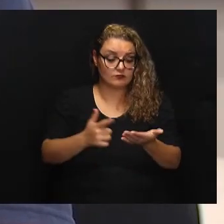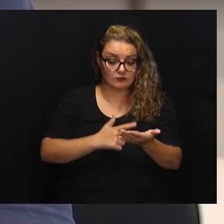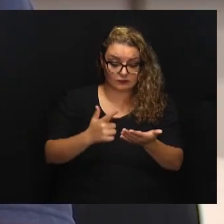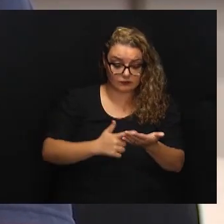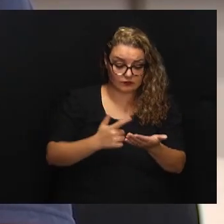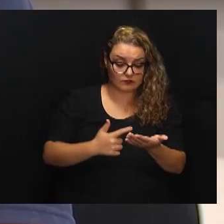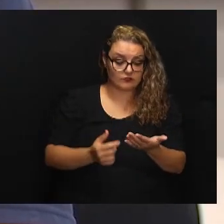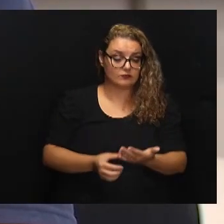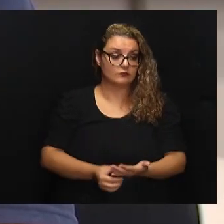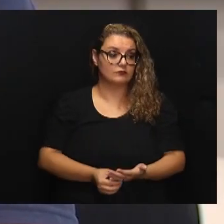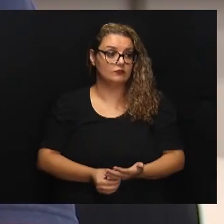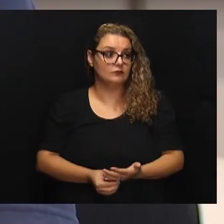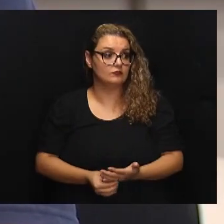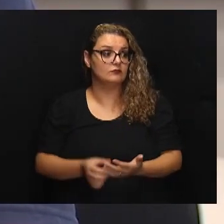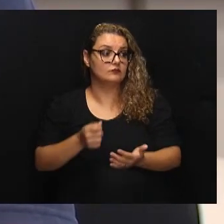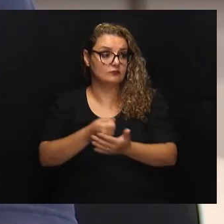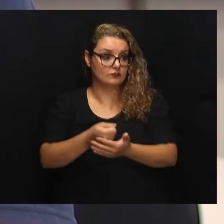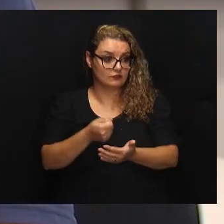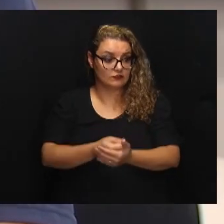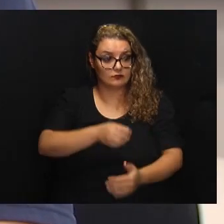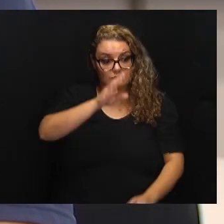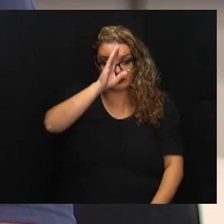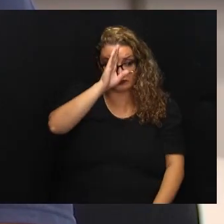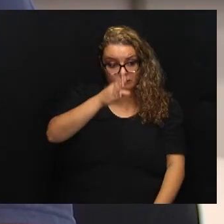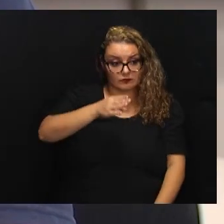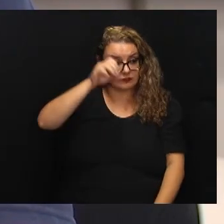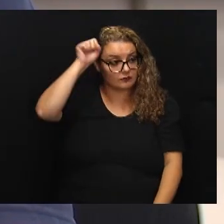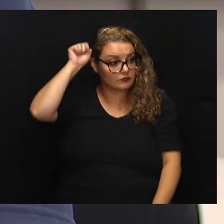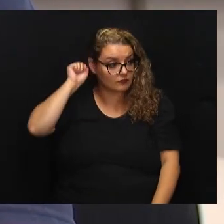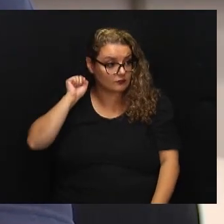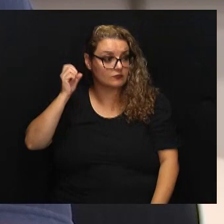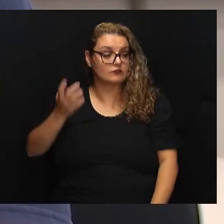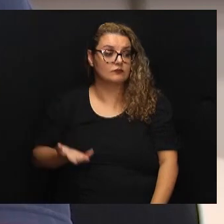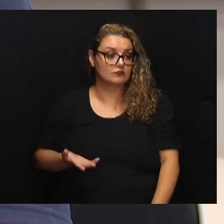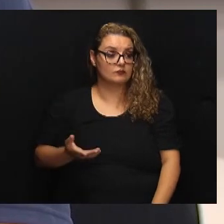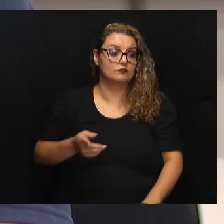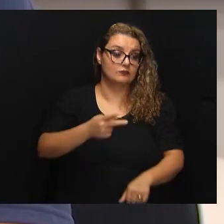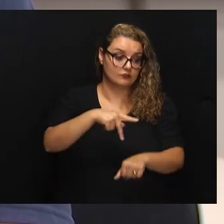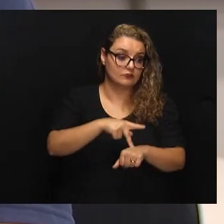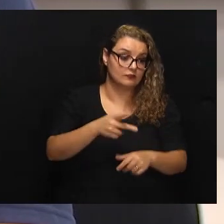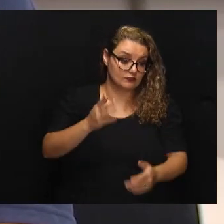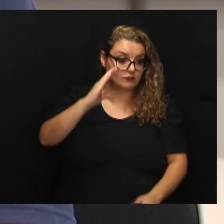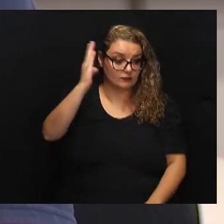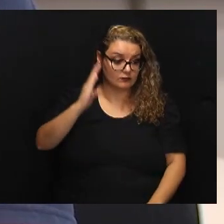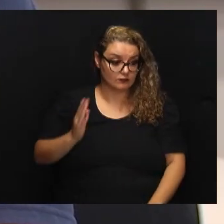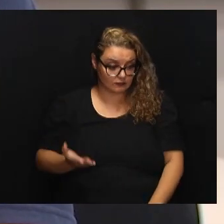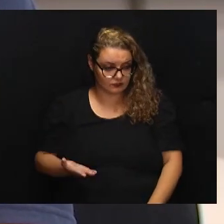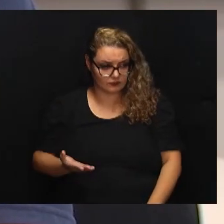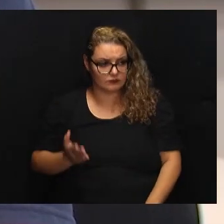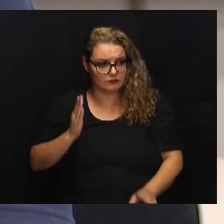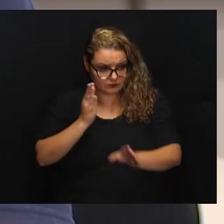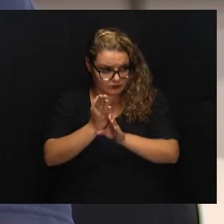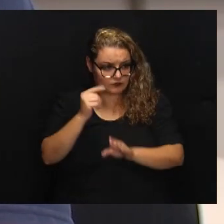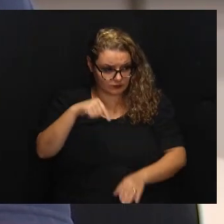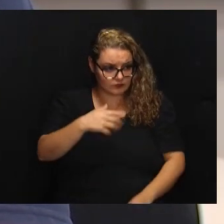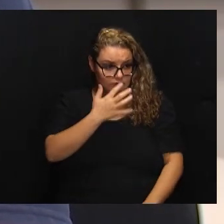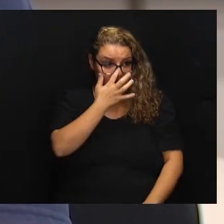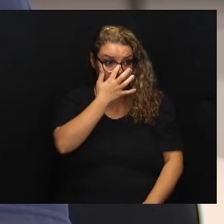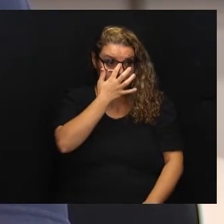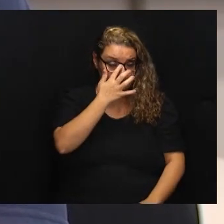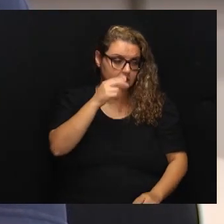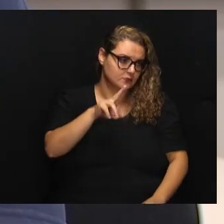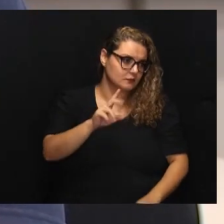Vestibular chegando, os livros que são obrigatórios nos principais vestibulares do país, né, do